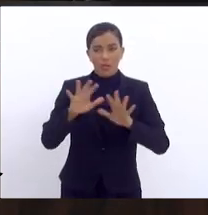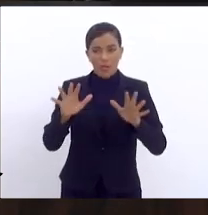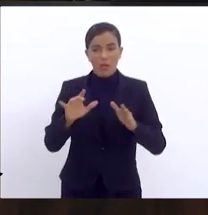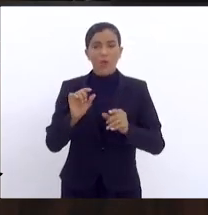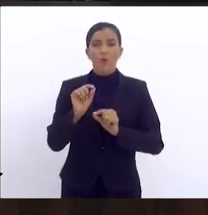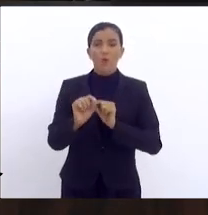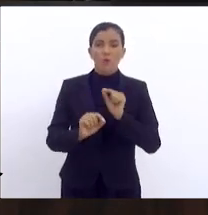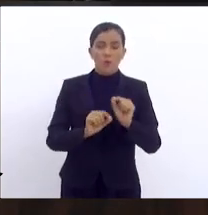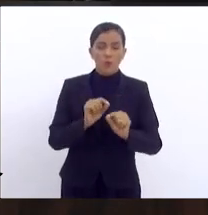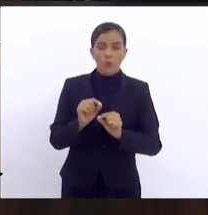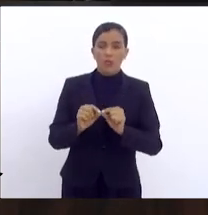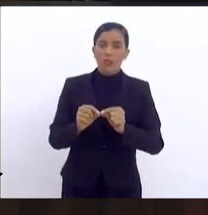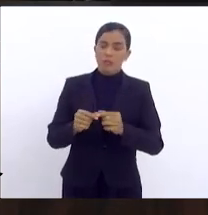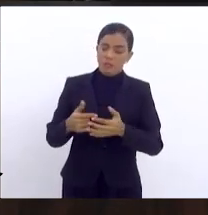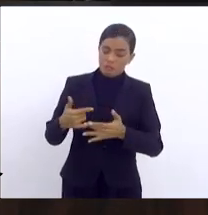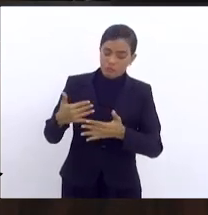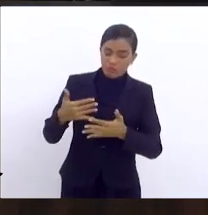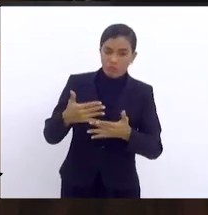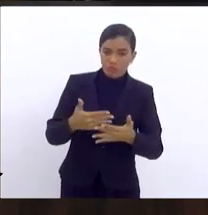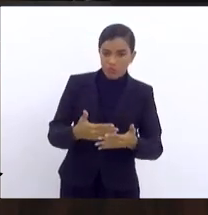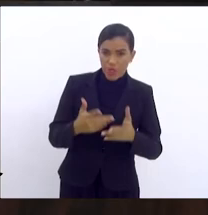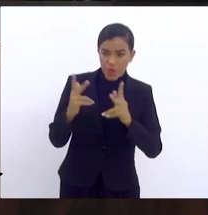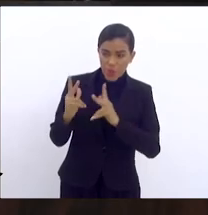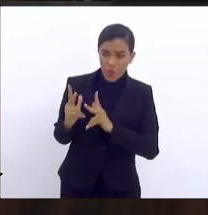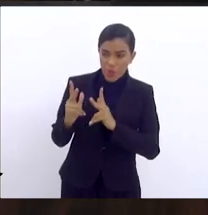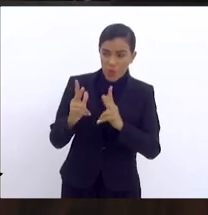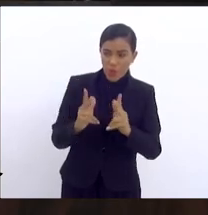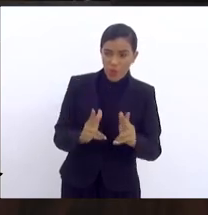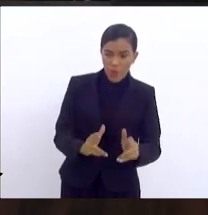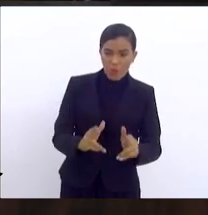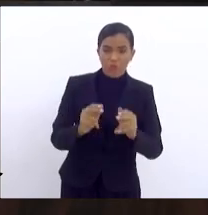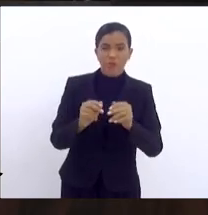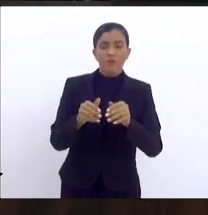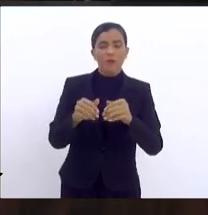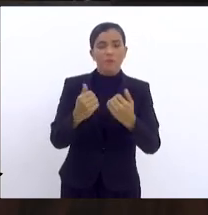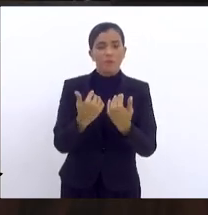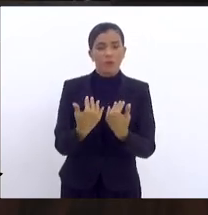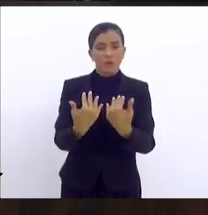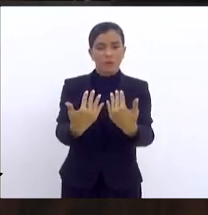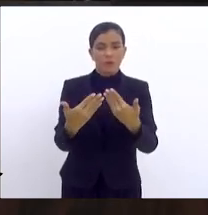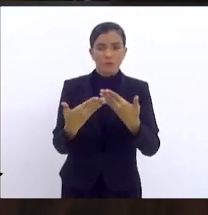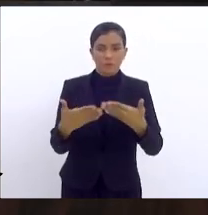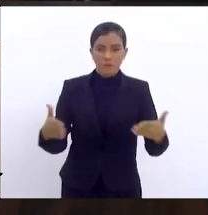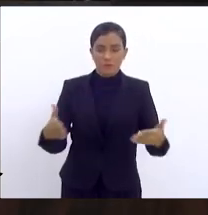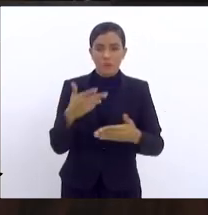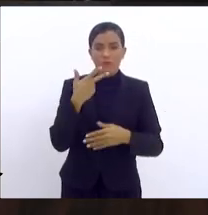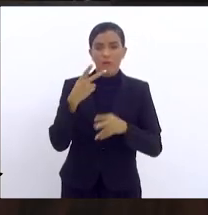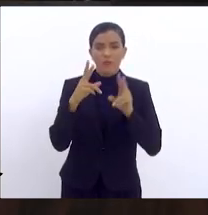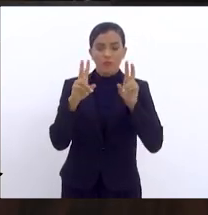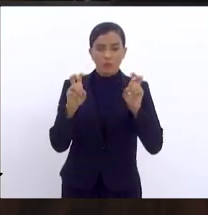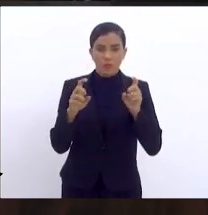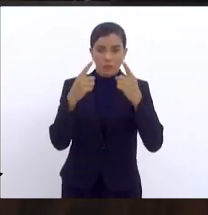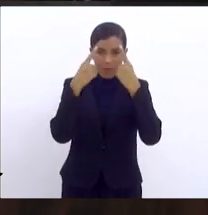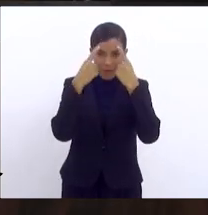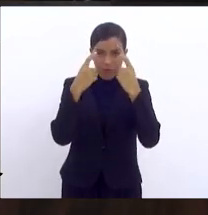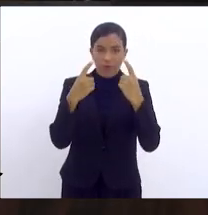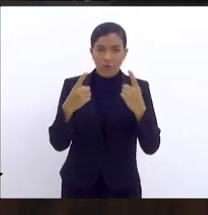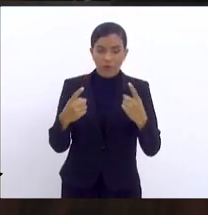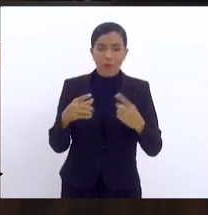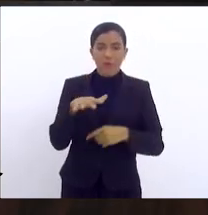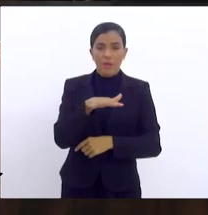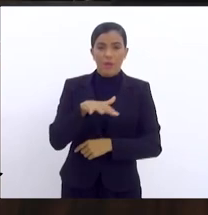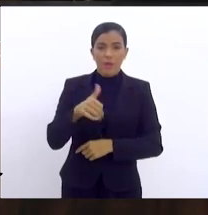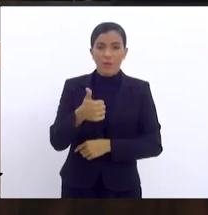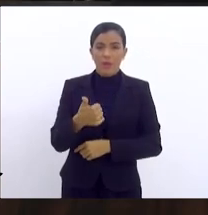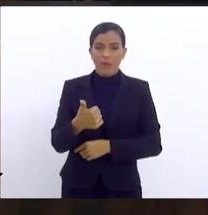feito nas anteriores nós fizemos audiência pública para tratarmos da violência na área do 18º